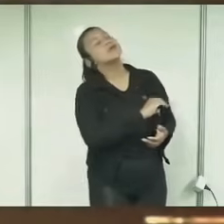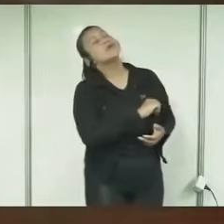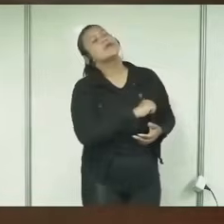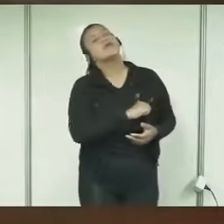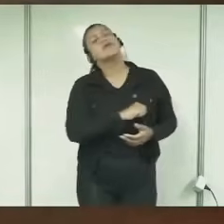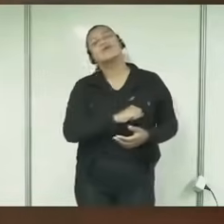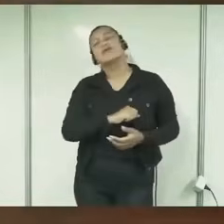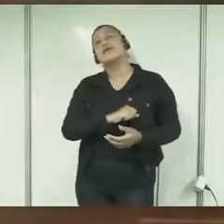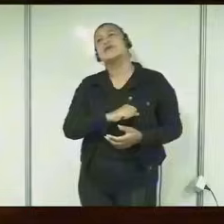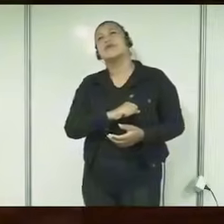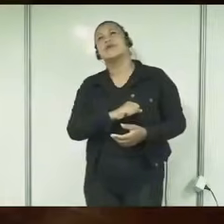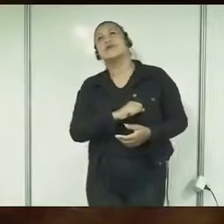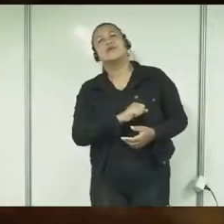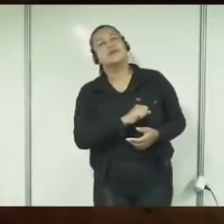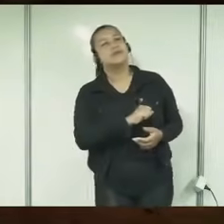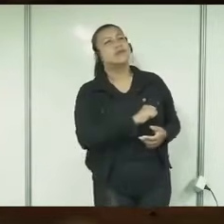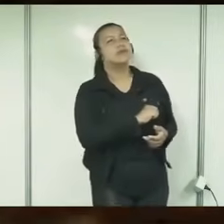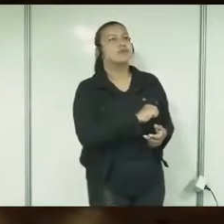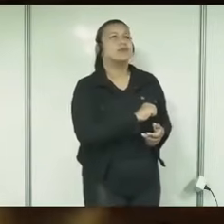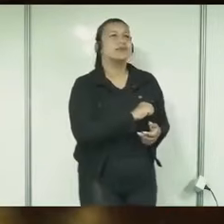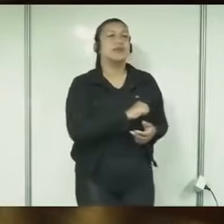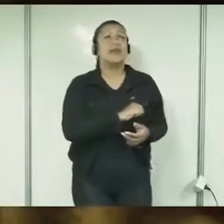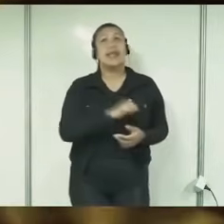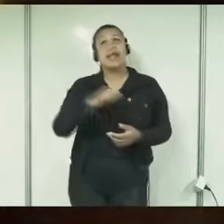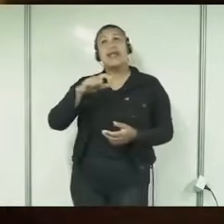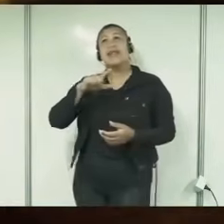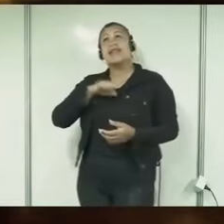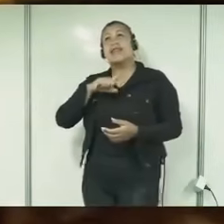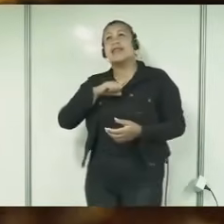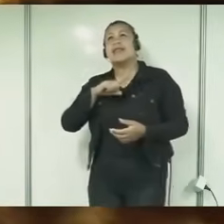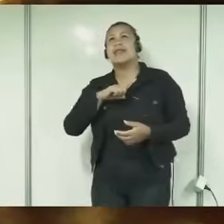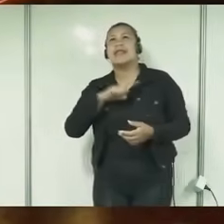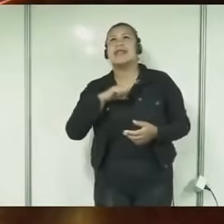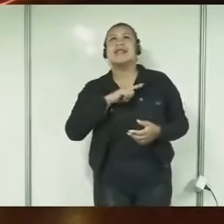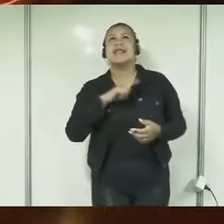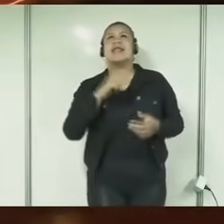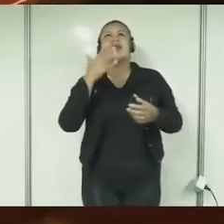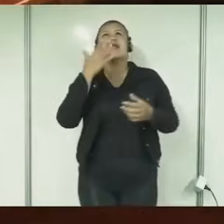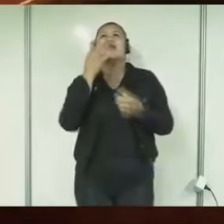amor vai ter outro